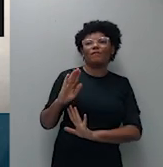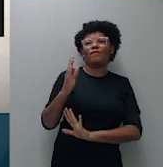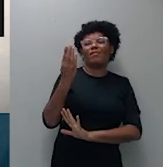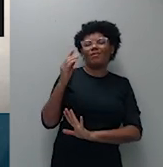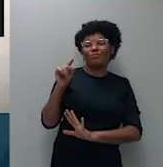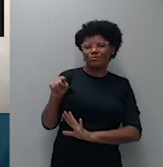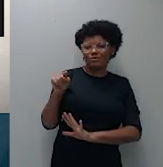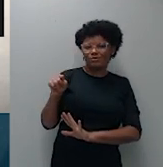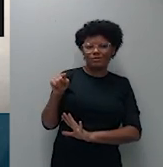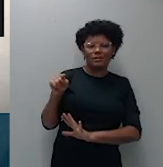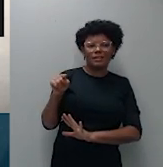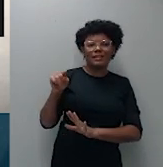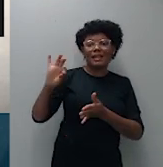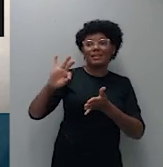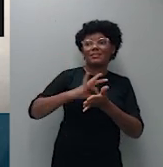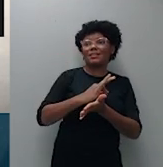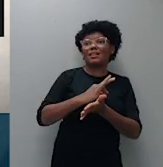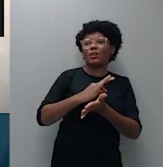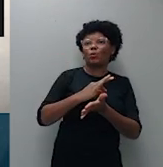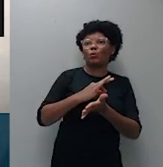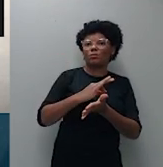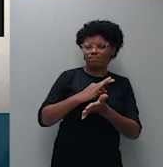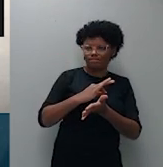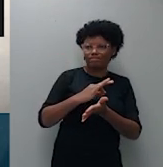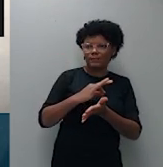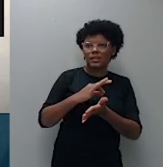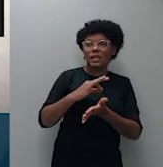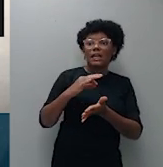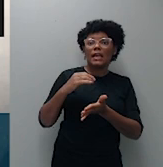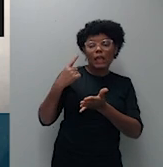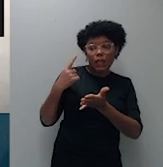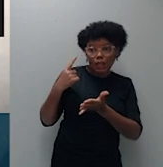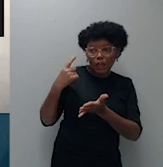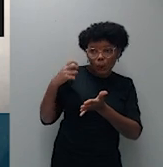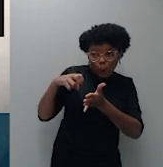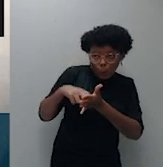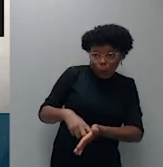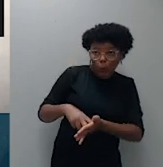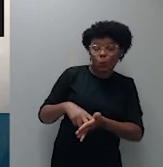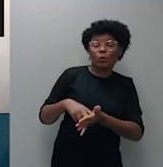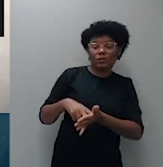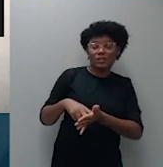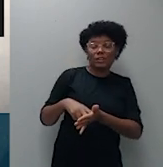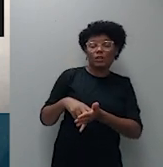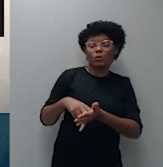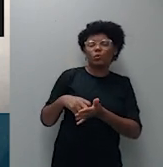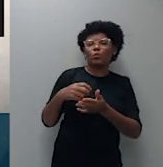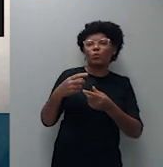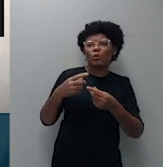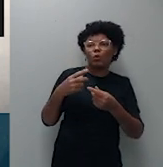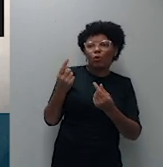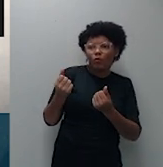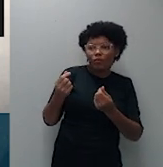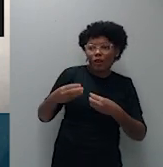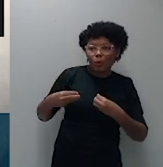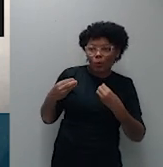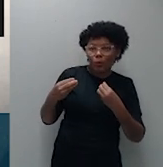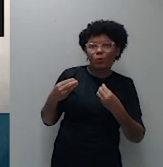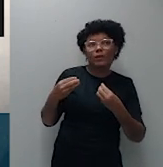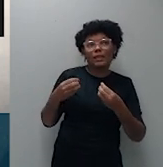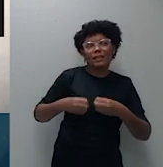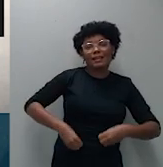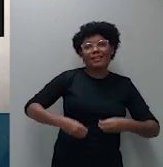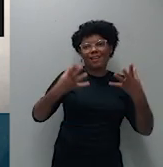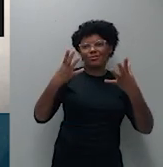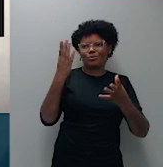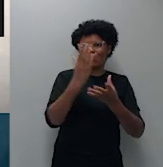razão da falsidade da assinatura e condeno o embargado ao pagamento das custas processuais e honorários fixados em r$